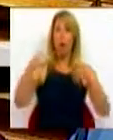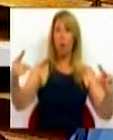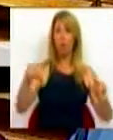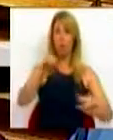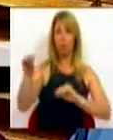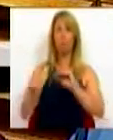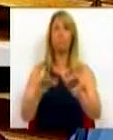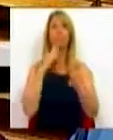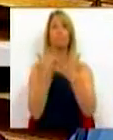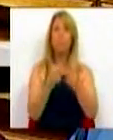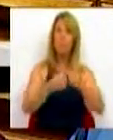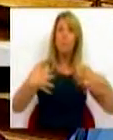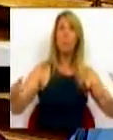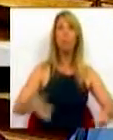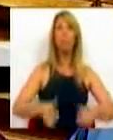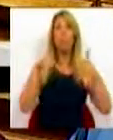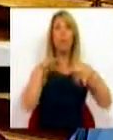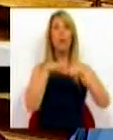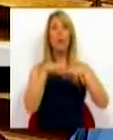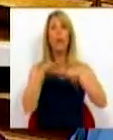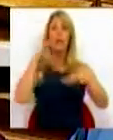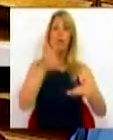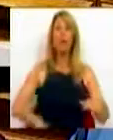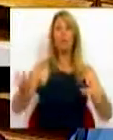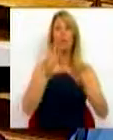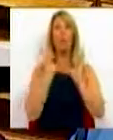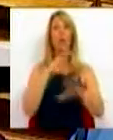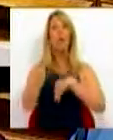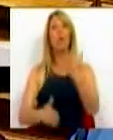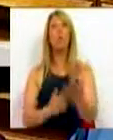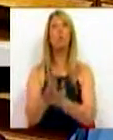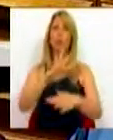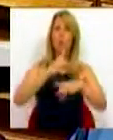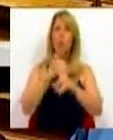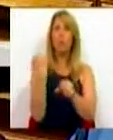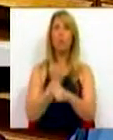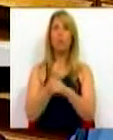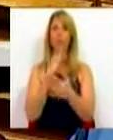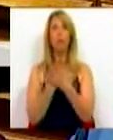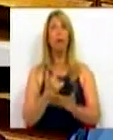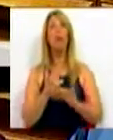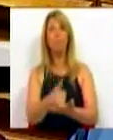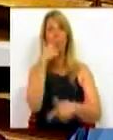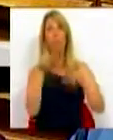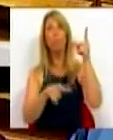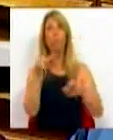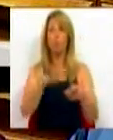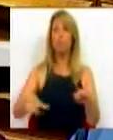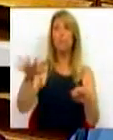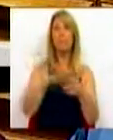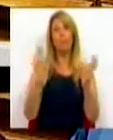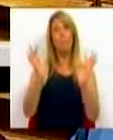promover a expansão e melhoria da rede nacional de cuidados continuados e de outros serviços de apoio às pessoas em situação de